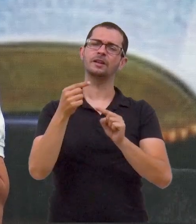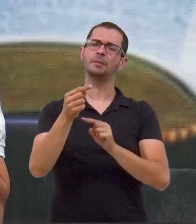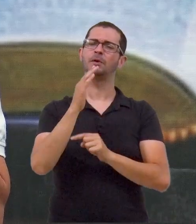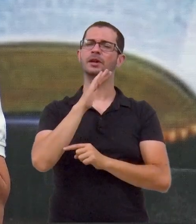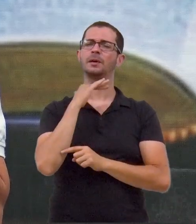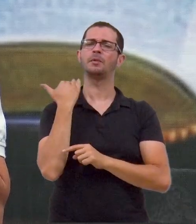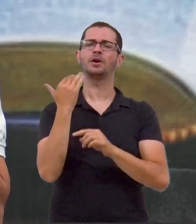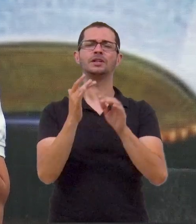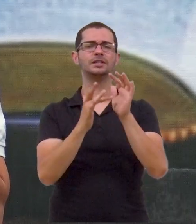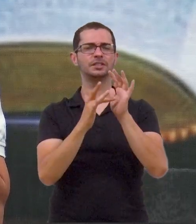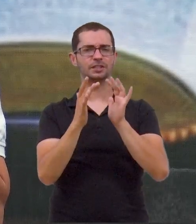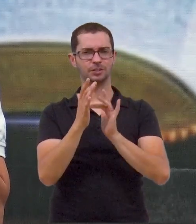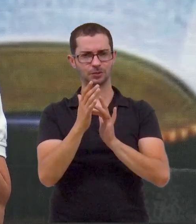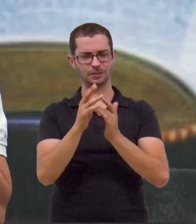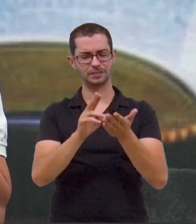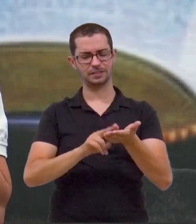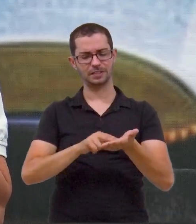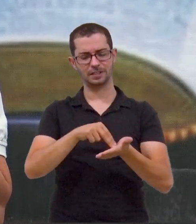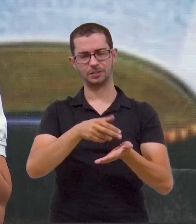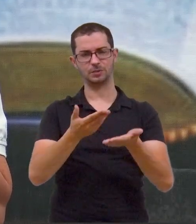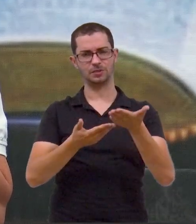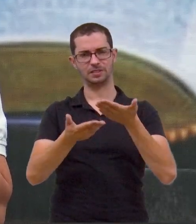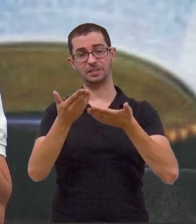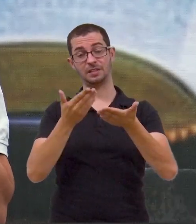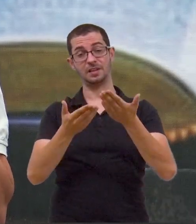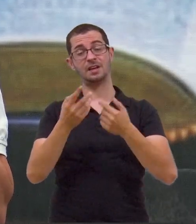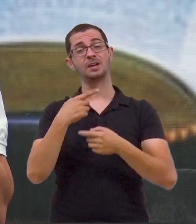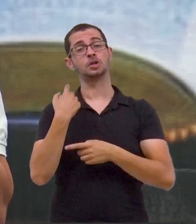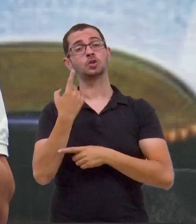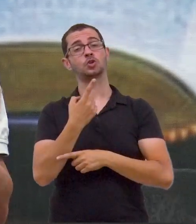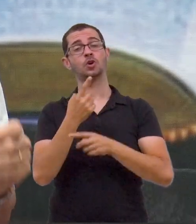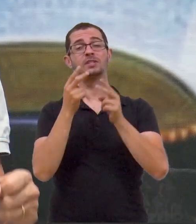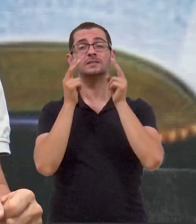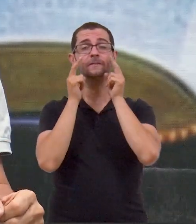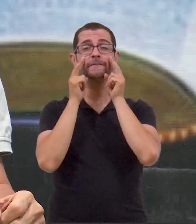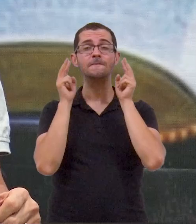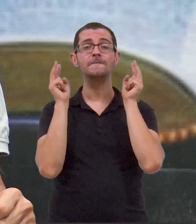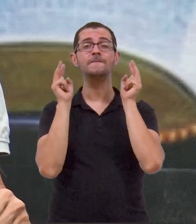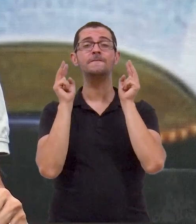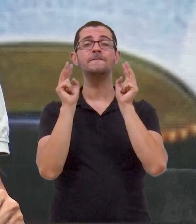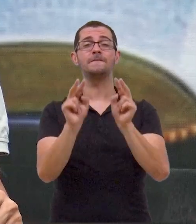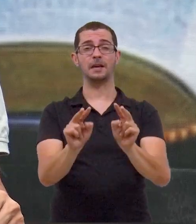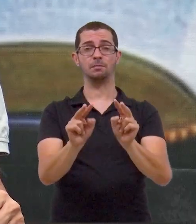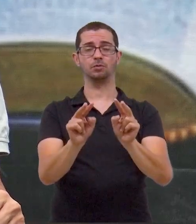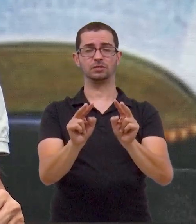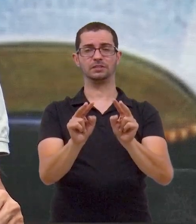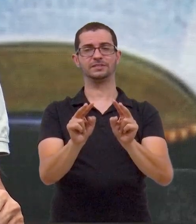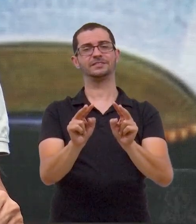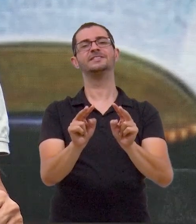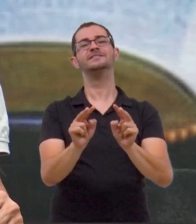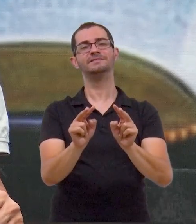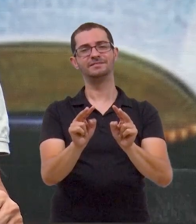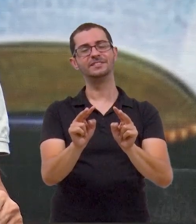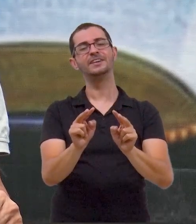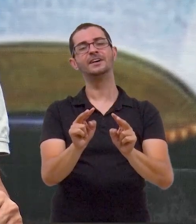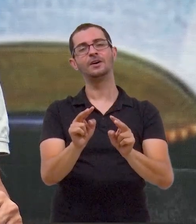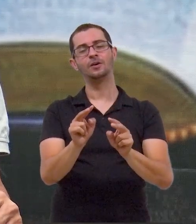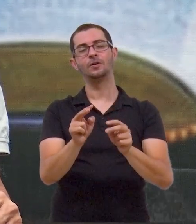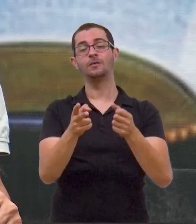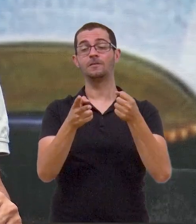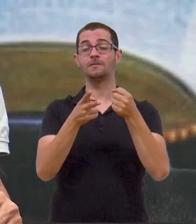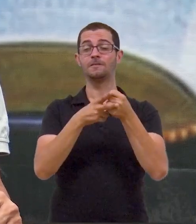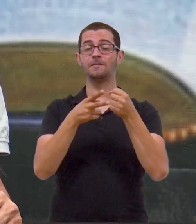Jesus e da sua ressurreição, e ele está dizendo vemos, ele não disse veremos, ele usa o tempo do verbo